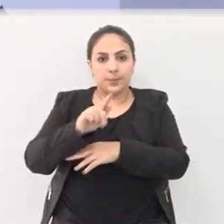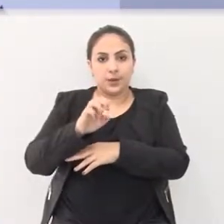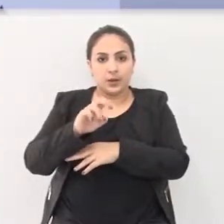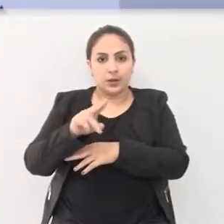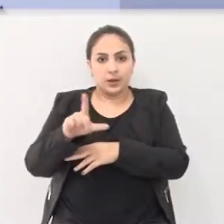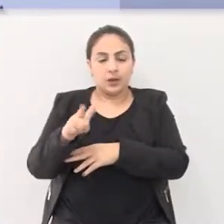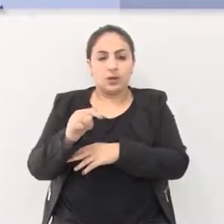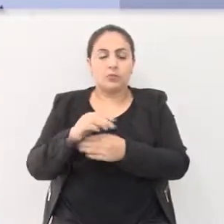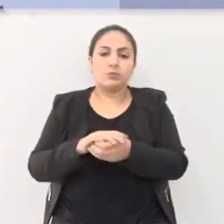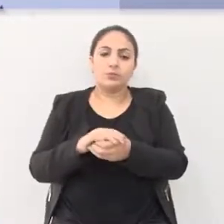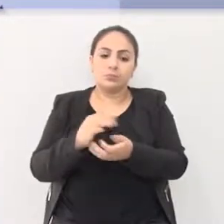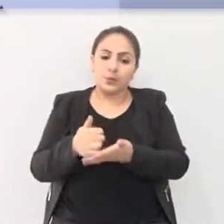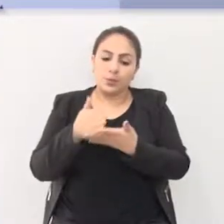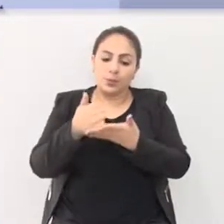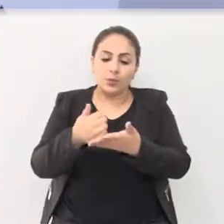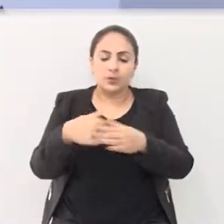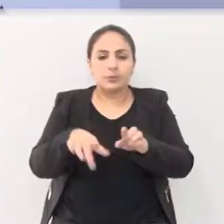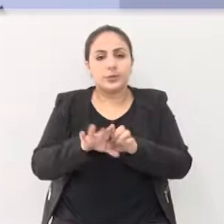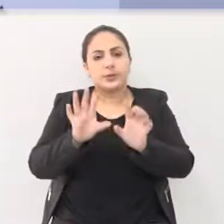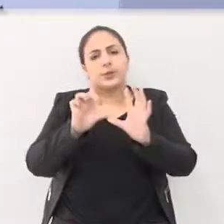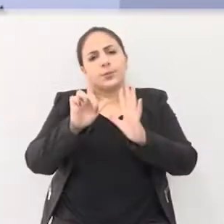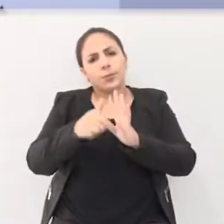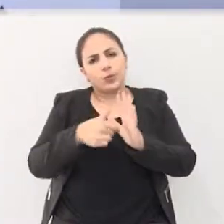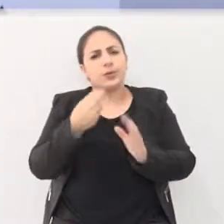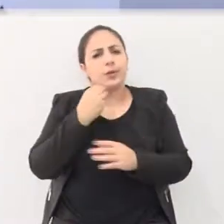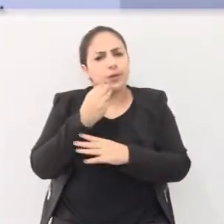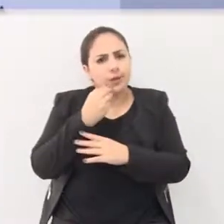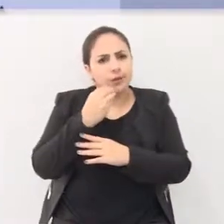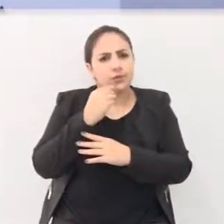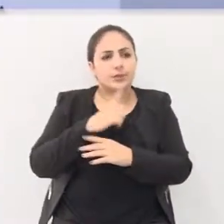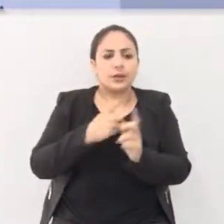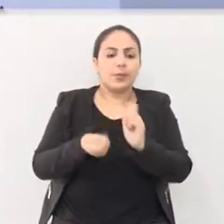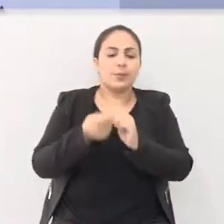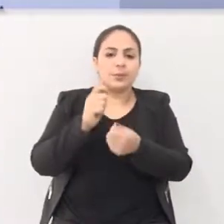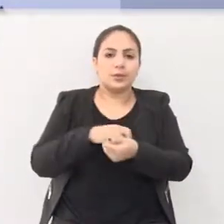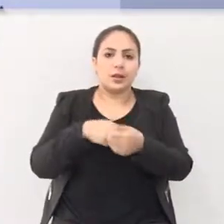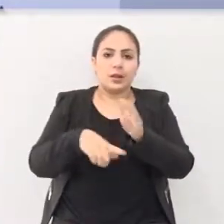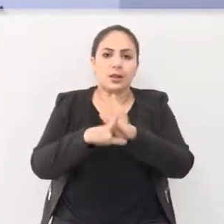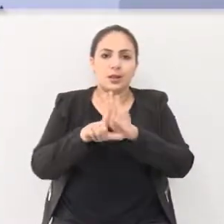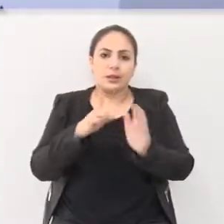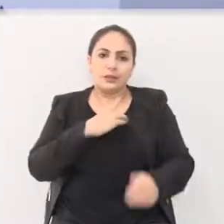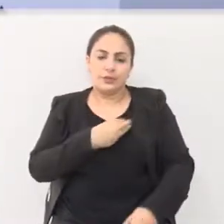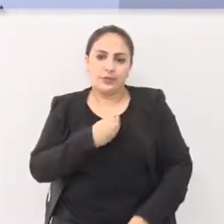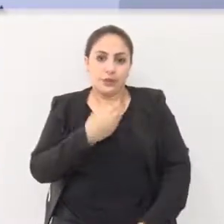indicação de apoio, né? E depois, com certeza, vamos fazer algumas adequações na